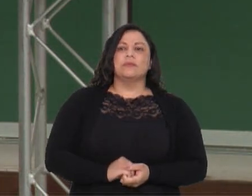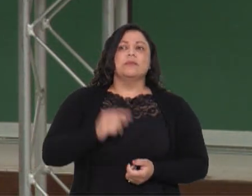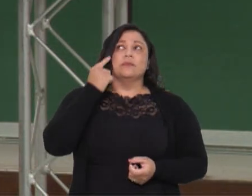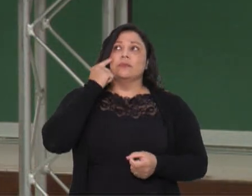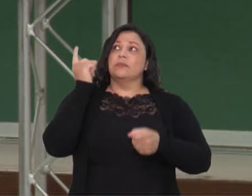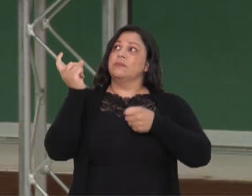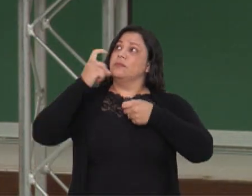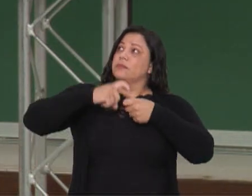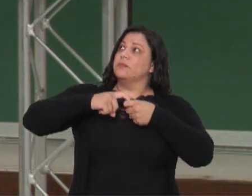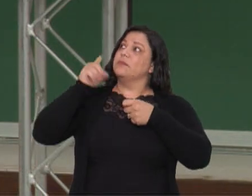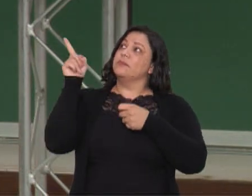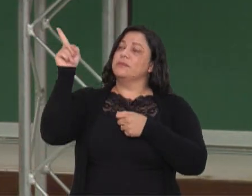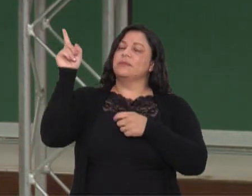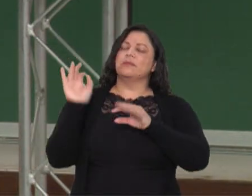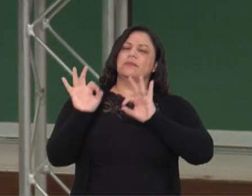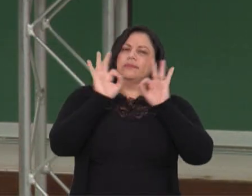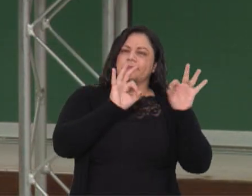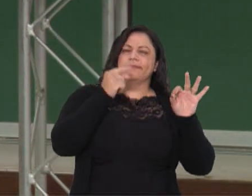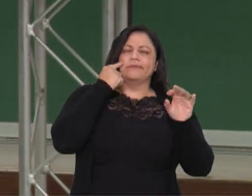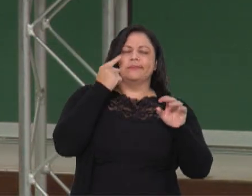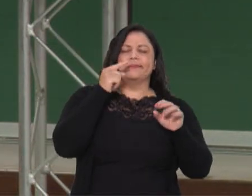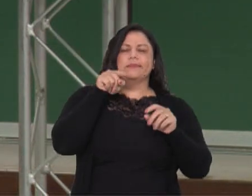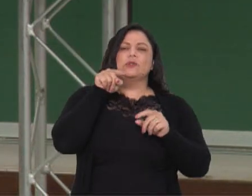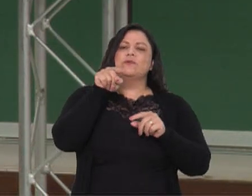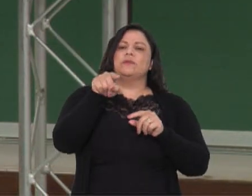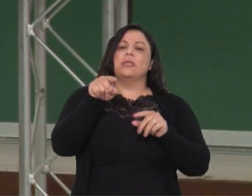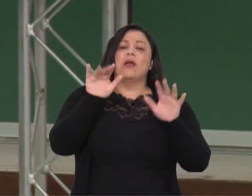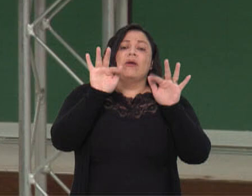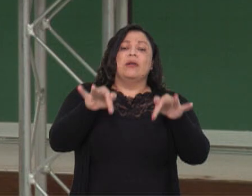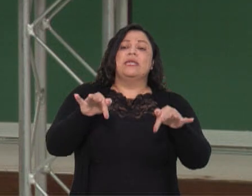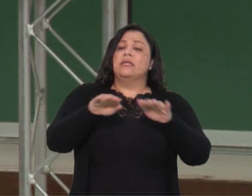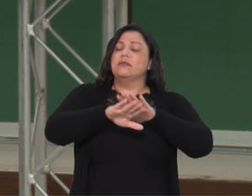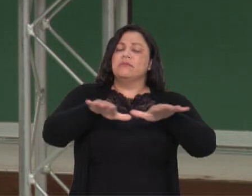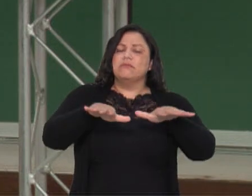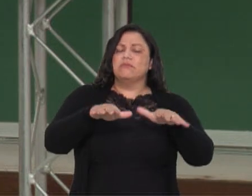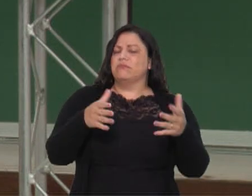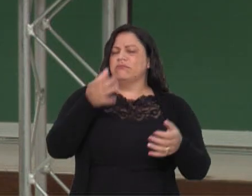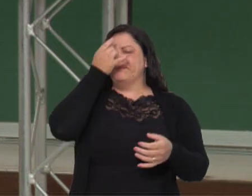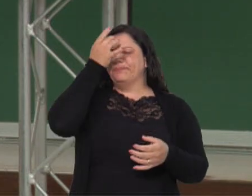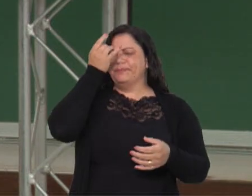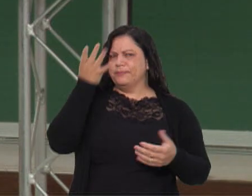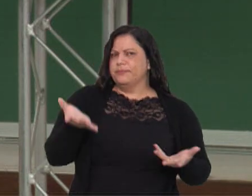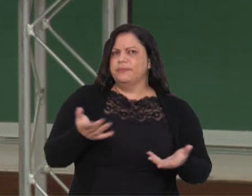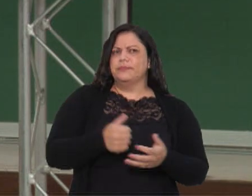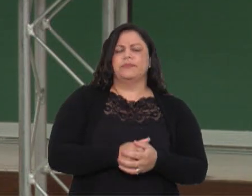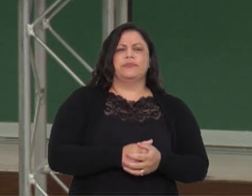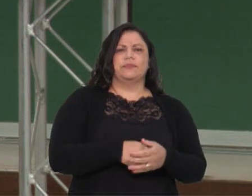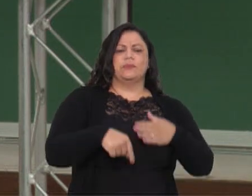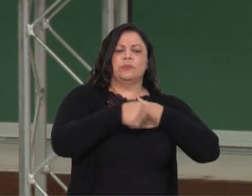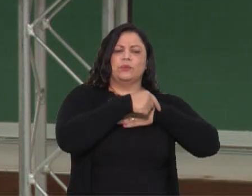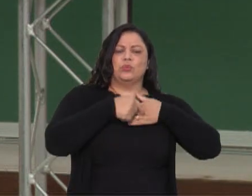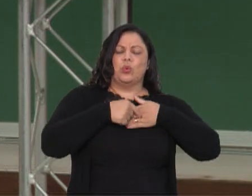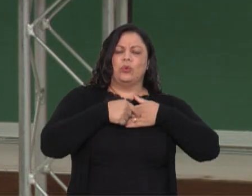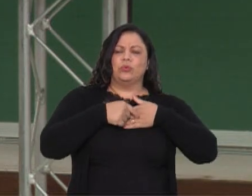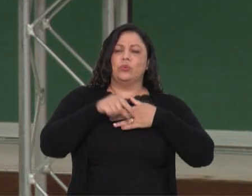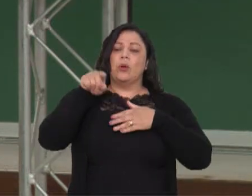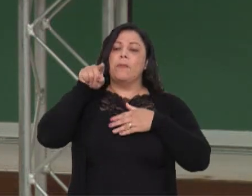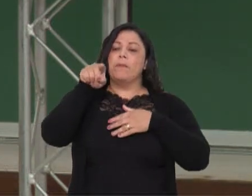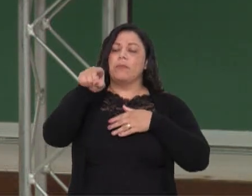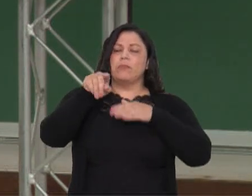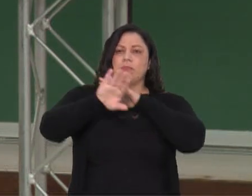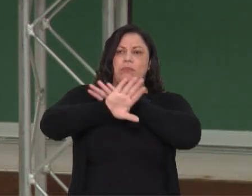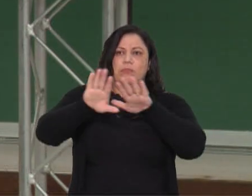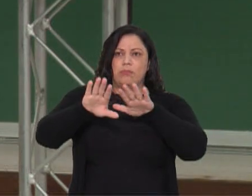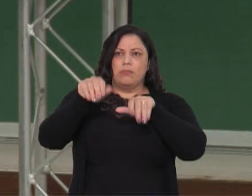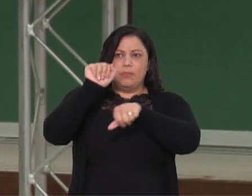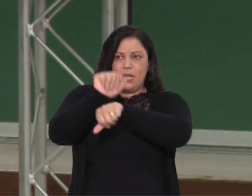muito simples. É onde, de fato, o autor deu uma parada e mudou parcialmente de assunto. Querem